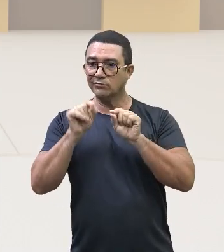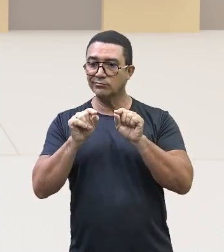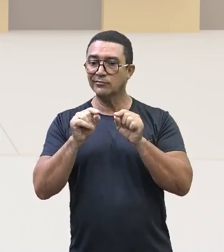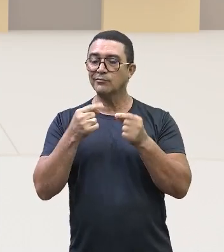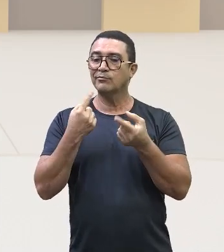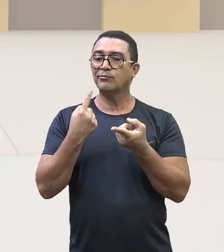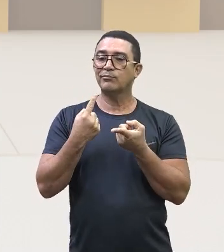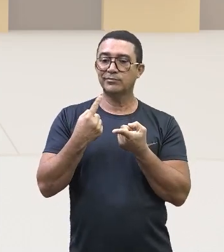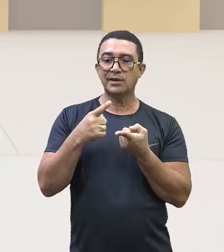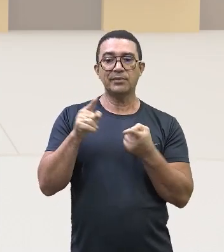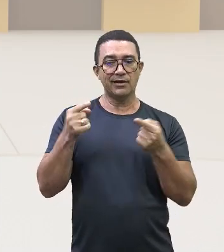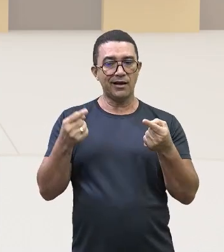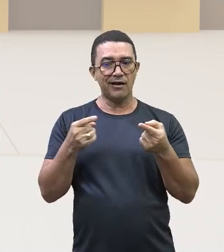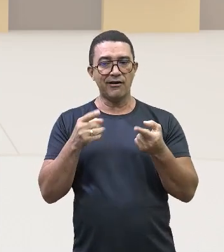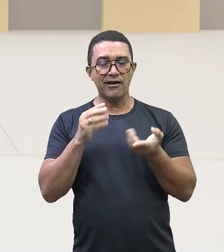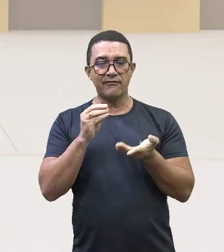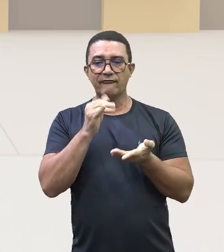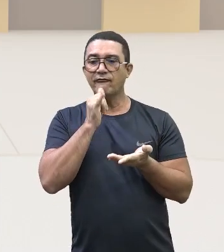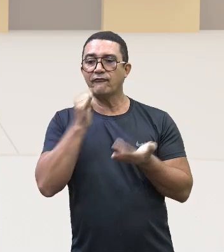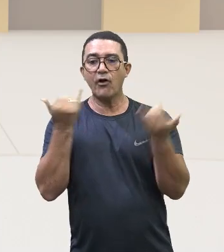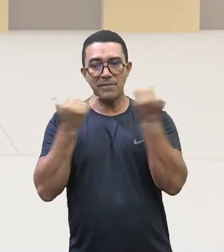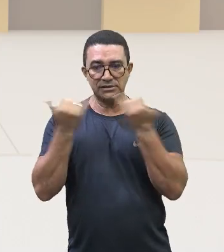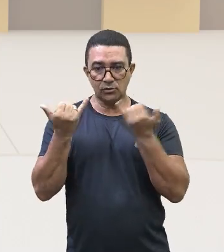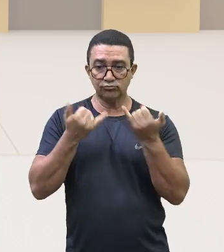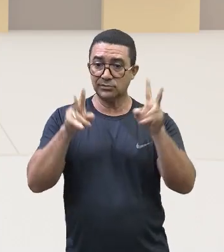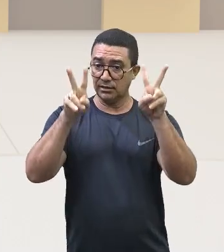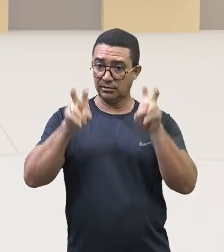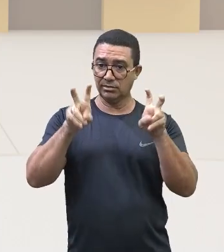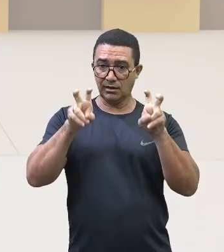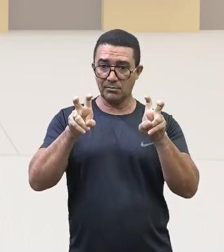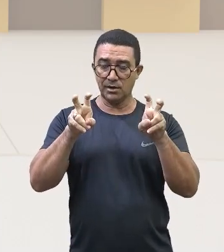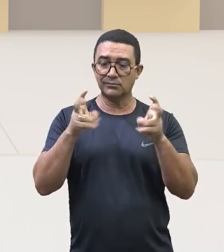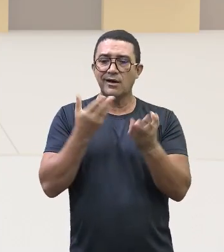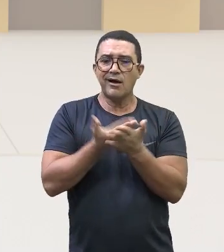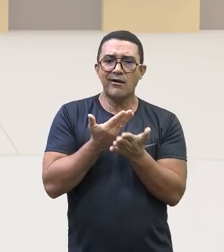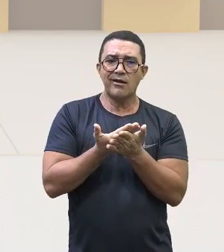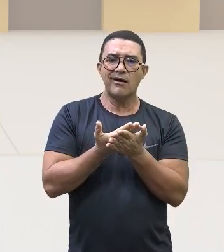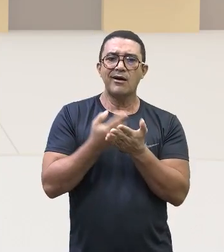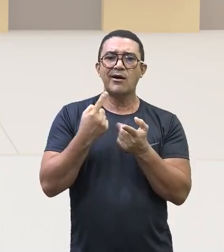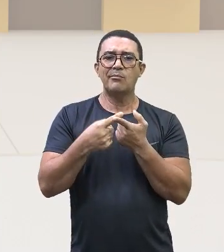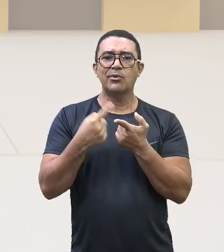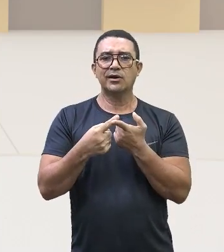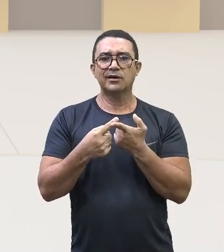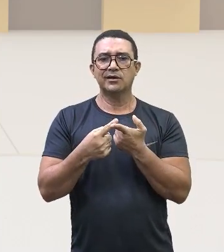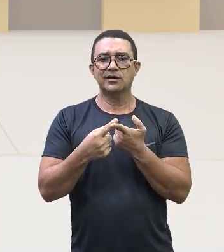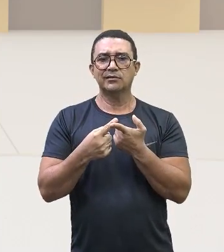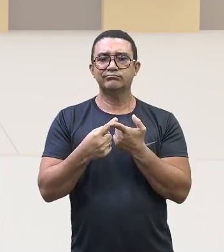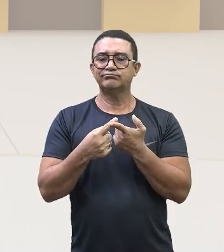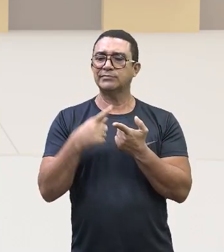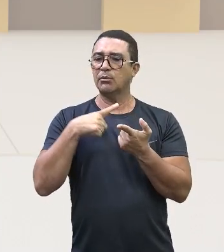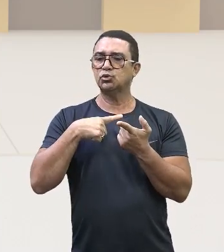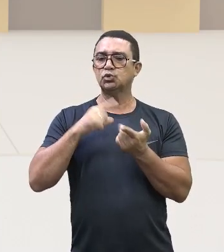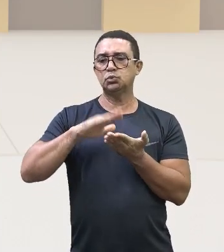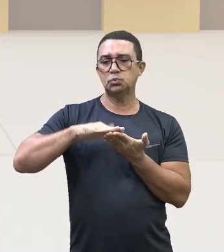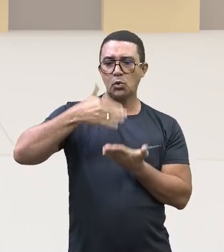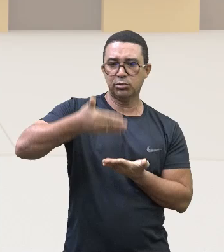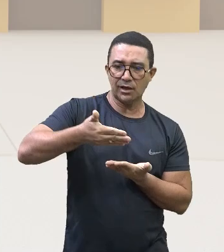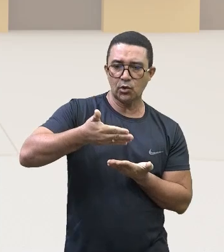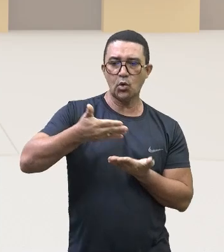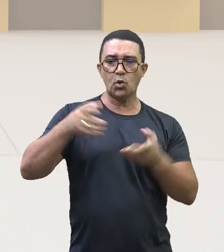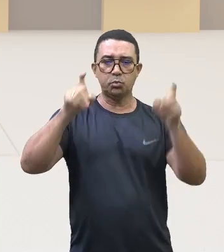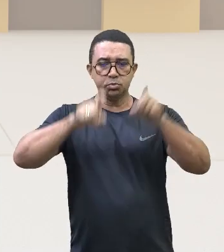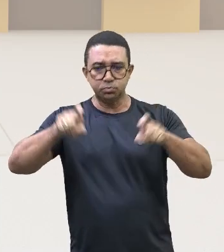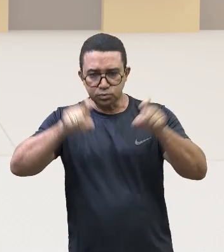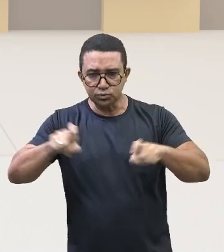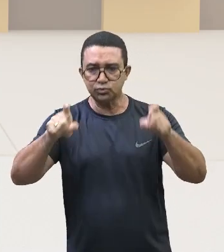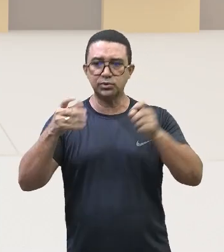informação, que é aí o tema da aula. Isso, porque professor, muitos nós temos aí o computador, o celular,